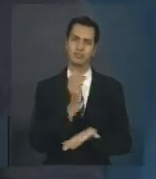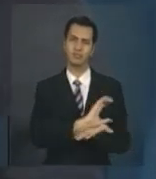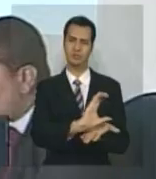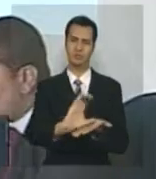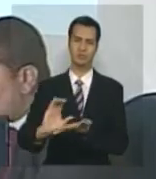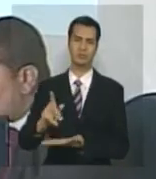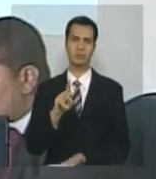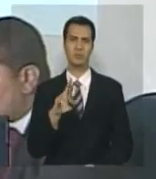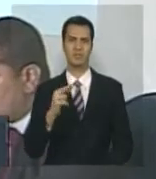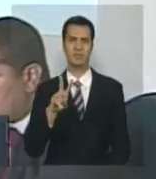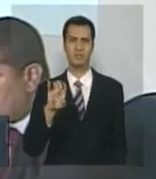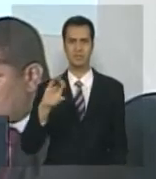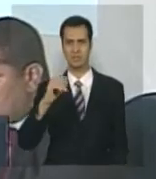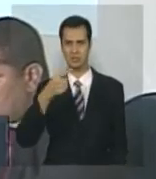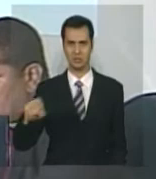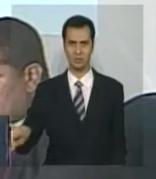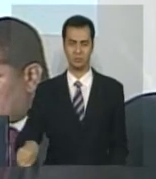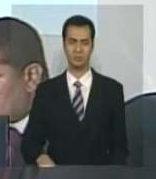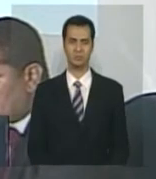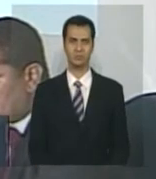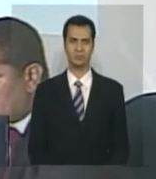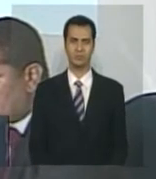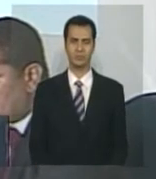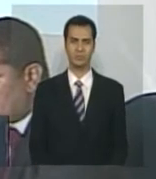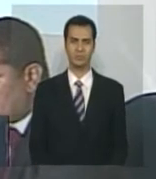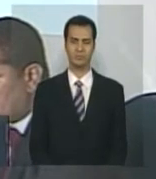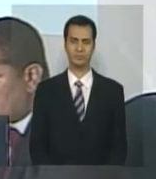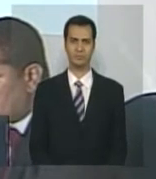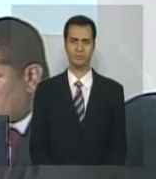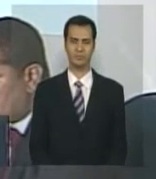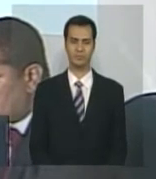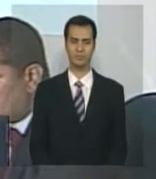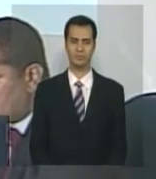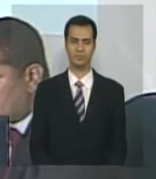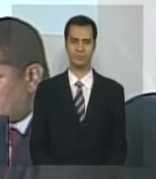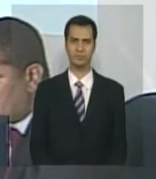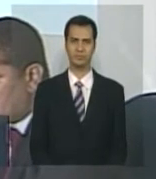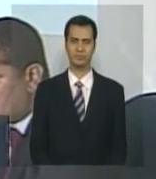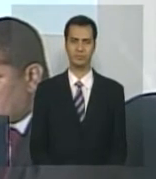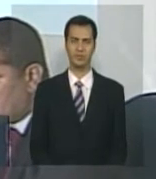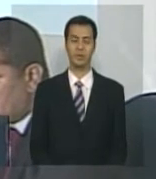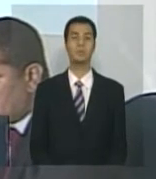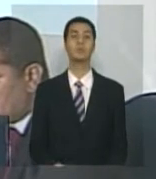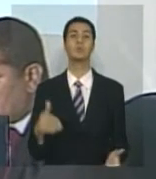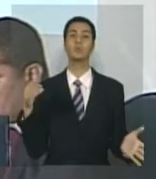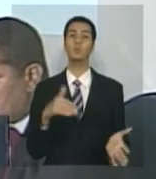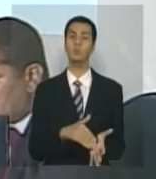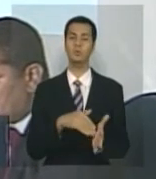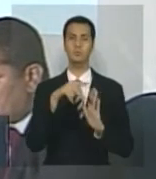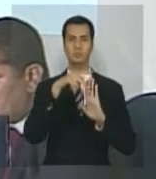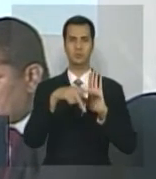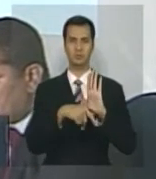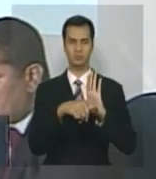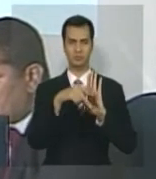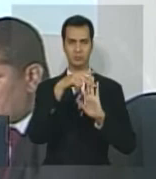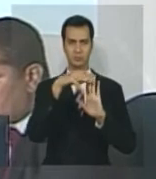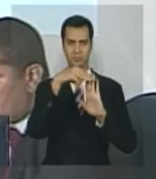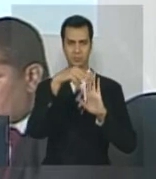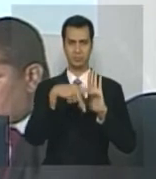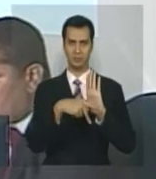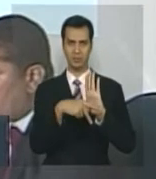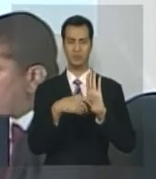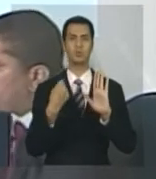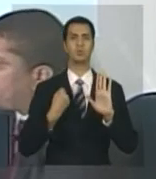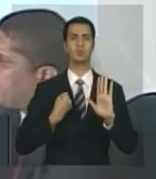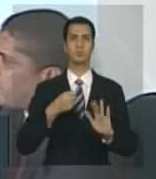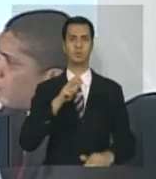na área de prevenção. Nós não falamos da última medida provisória, que é a 553, que